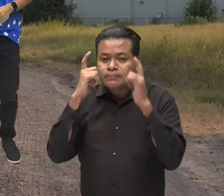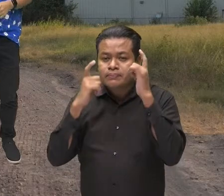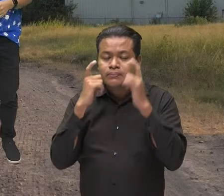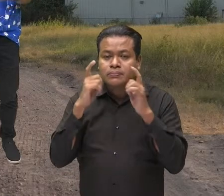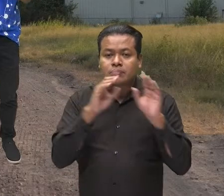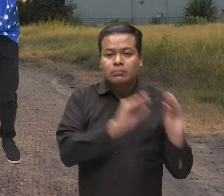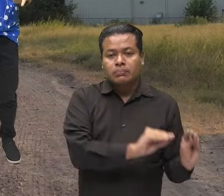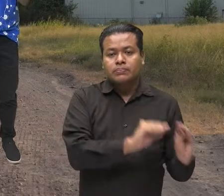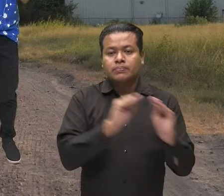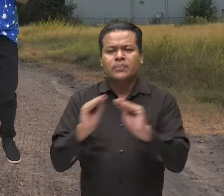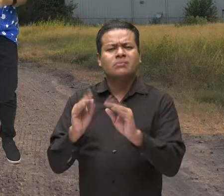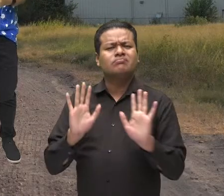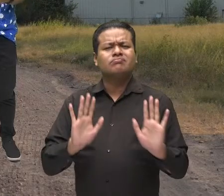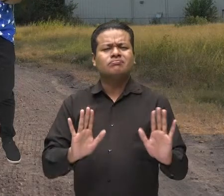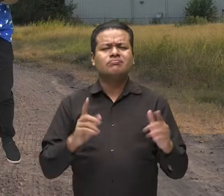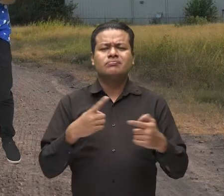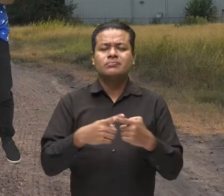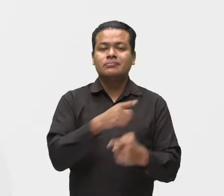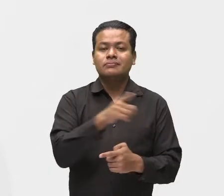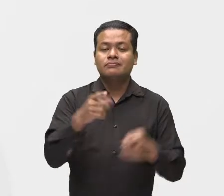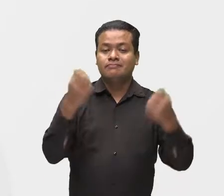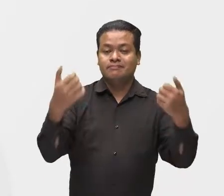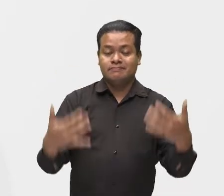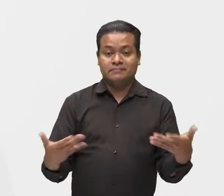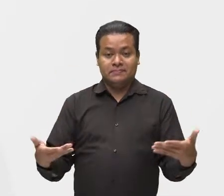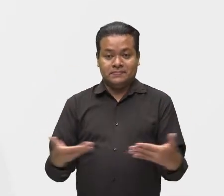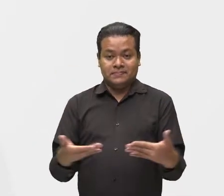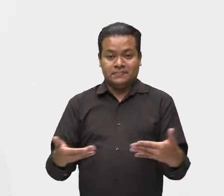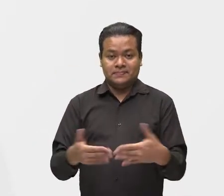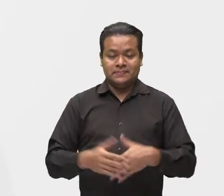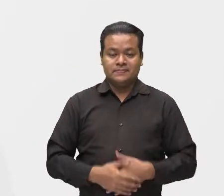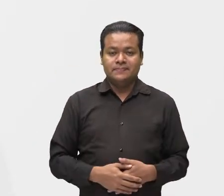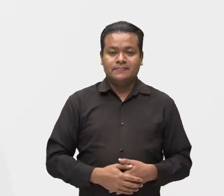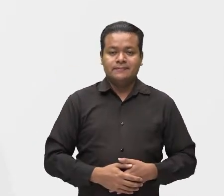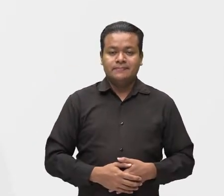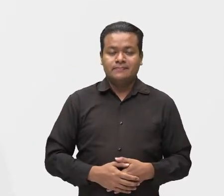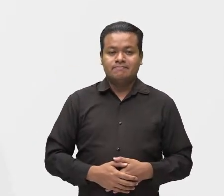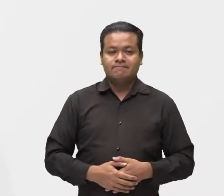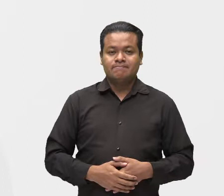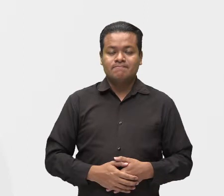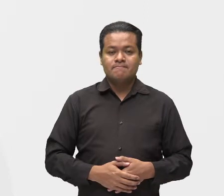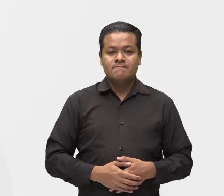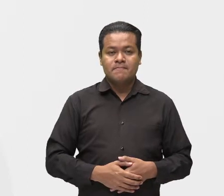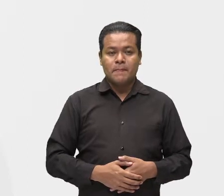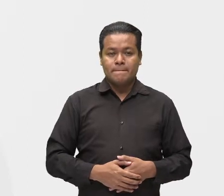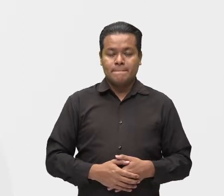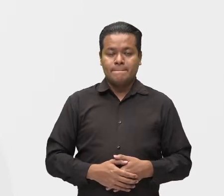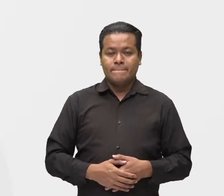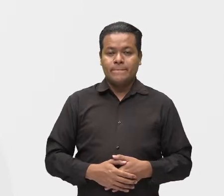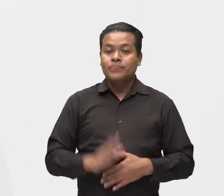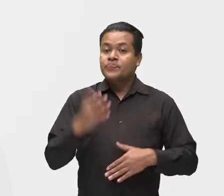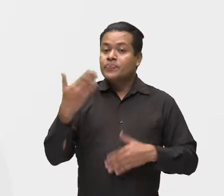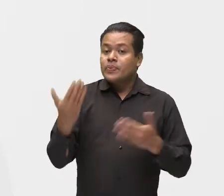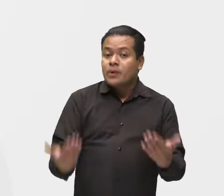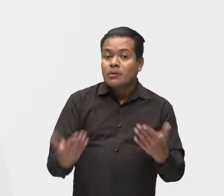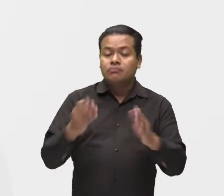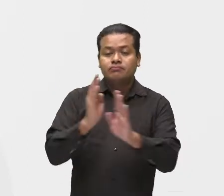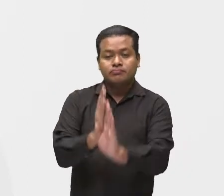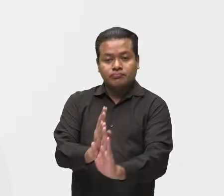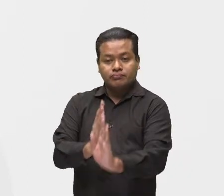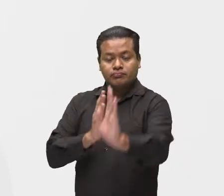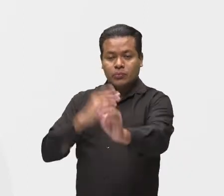imigração também. Por quê? A gente vai entender agora aí nessa próxima tela aí, né? O muro de Evros, ele foi construído lá na década